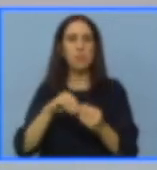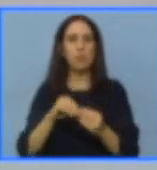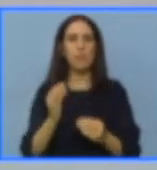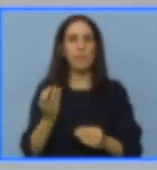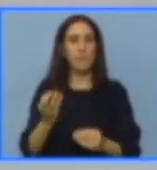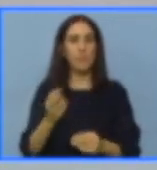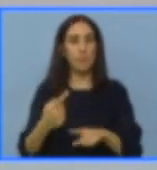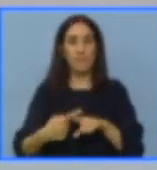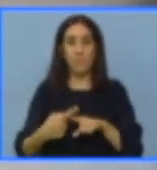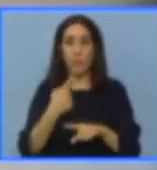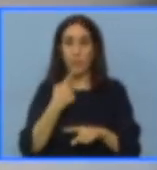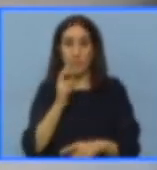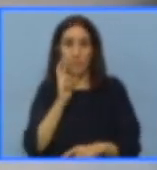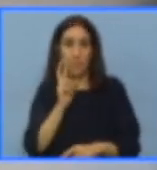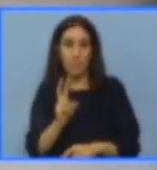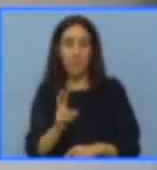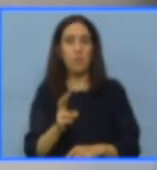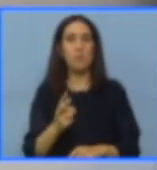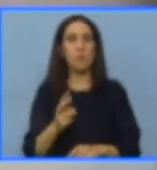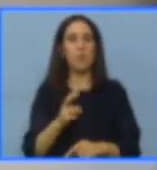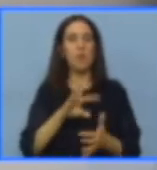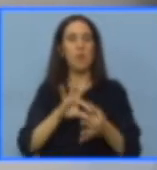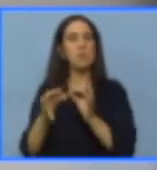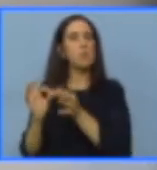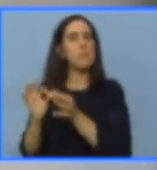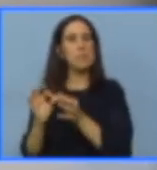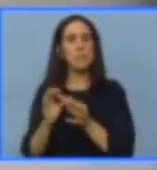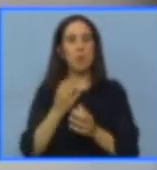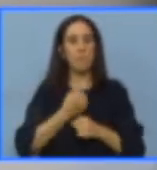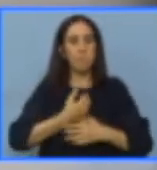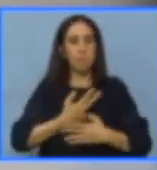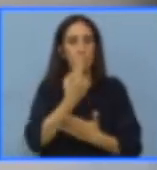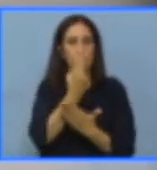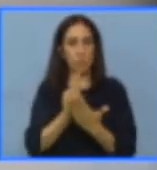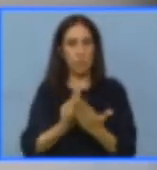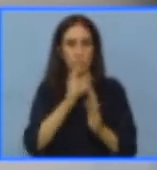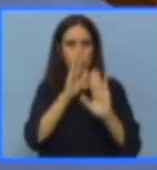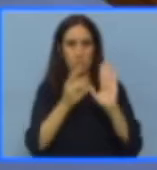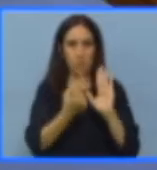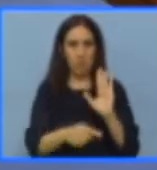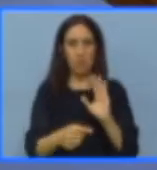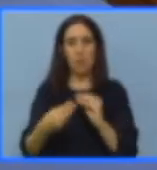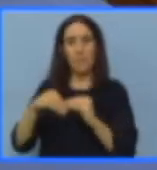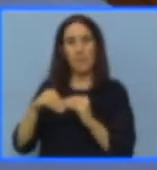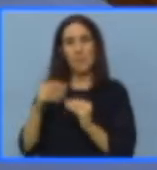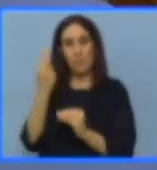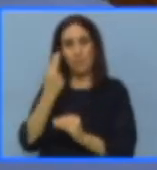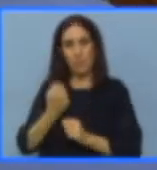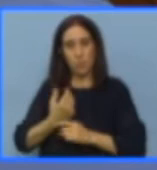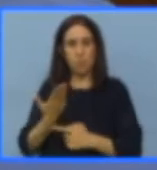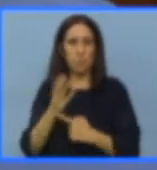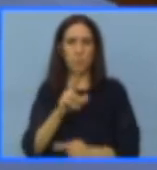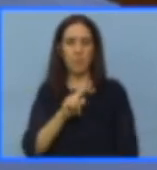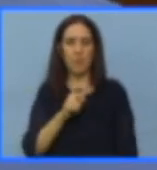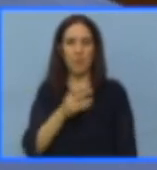também é muito interessante ver a articulação que existe entre os próprios pintores representados na exposição e a obra dos mesmos pintores, desde logo Rafael,